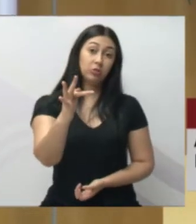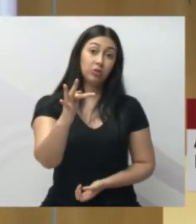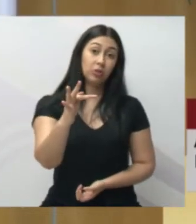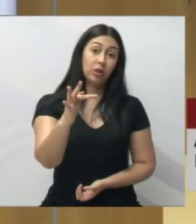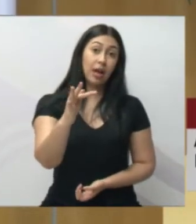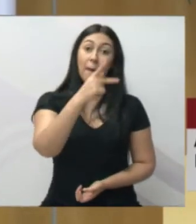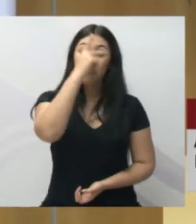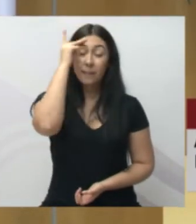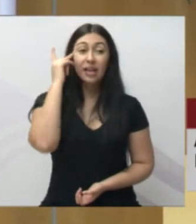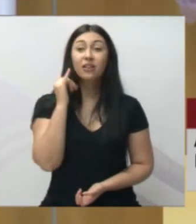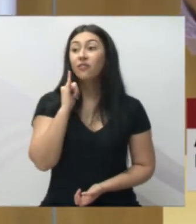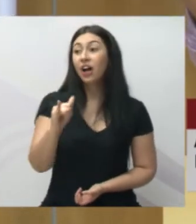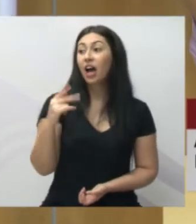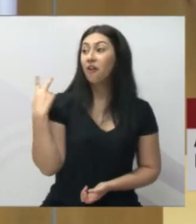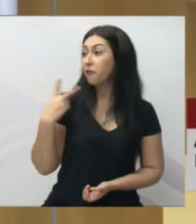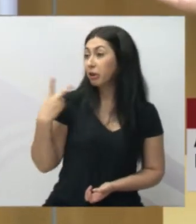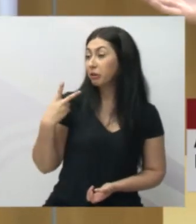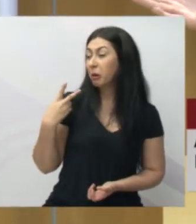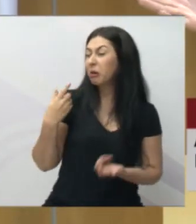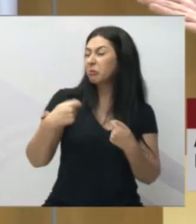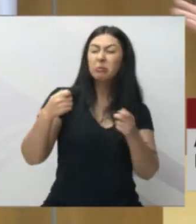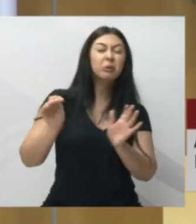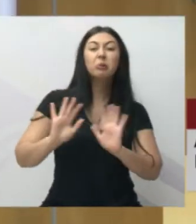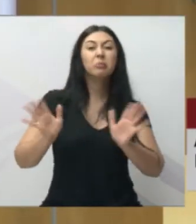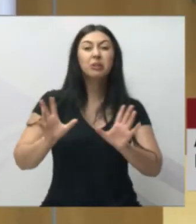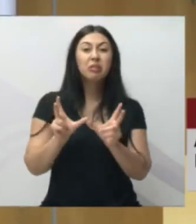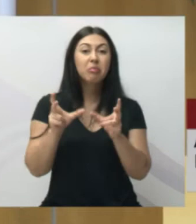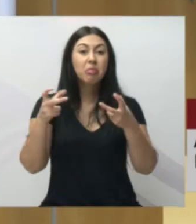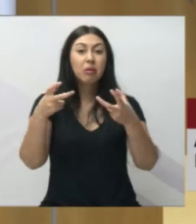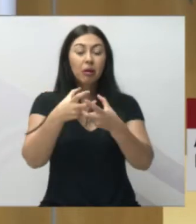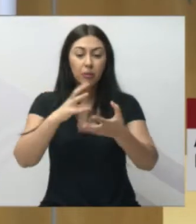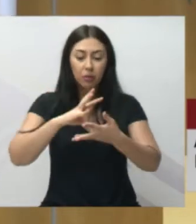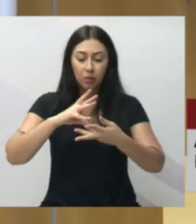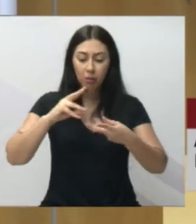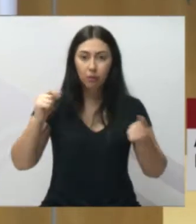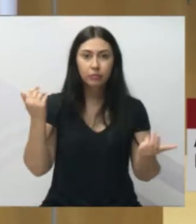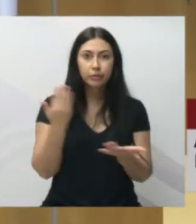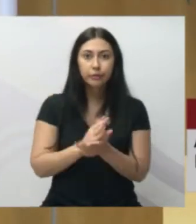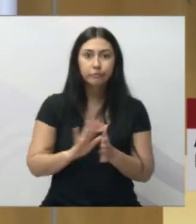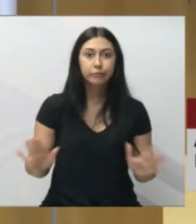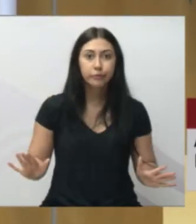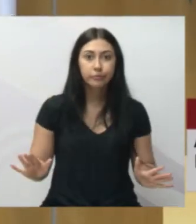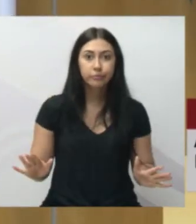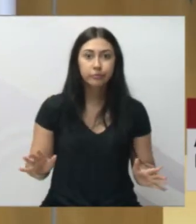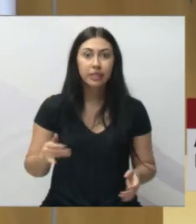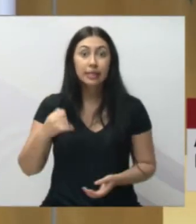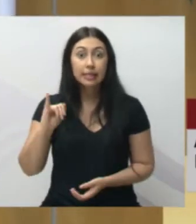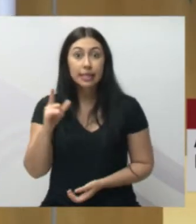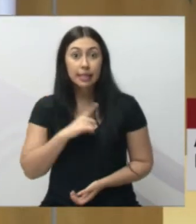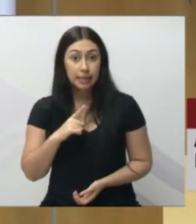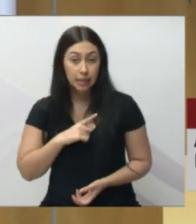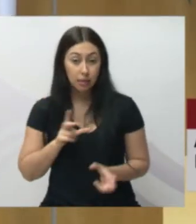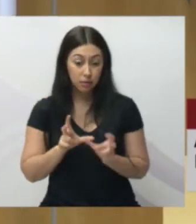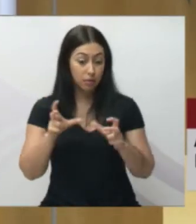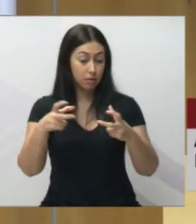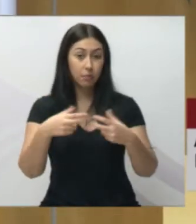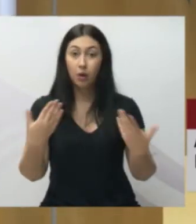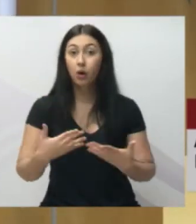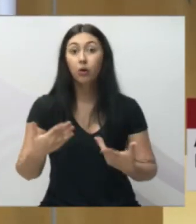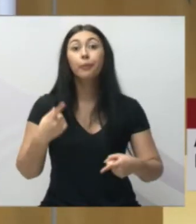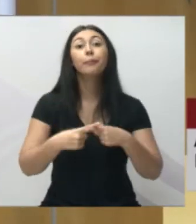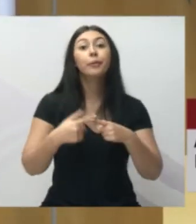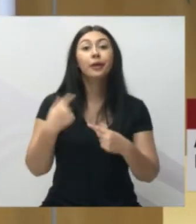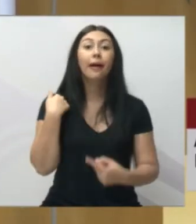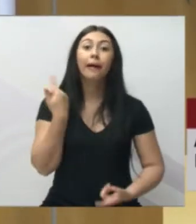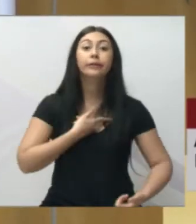de vereador, e aí não vai ter motivo de ter a Câmara. Porque se existe Câmara hoje, é porque a Câmara trabalha em função